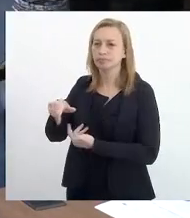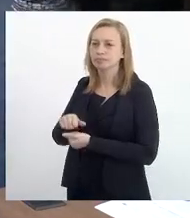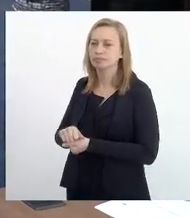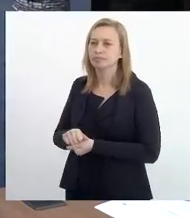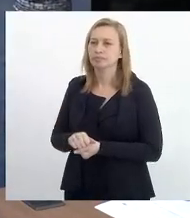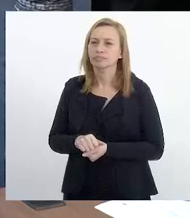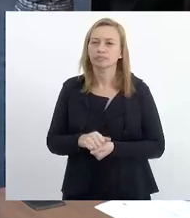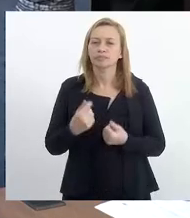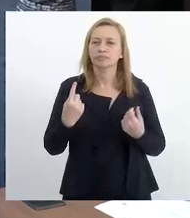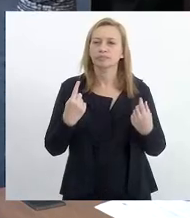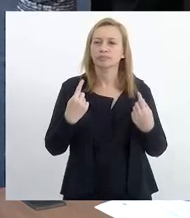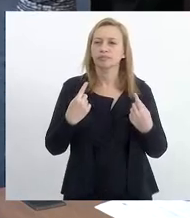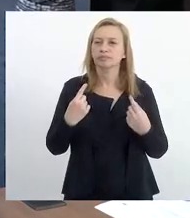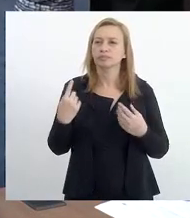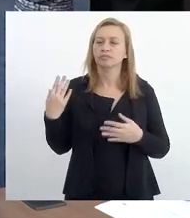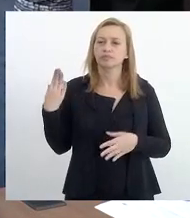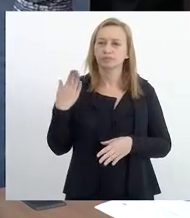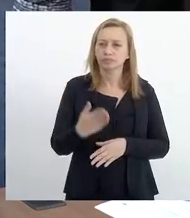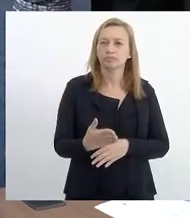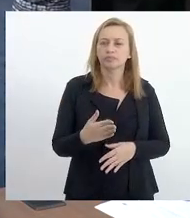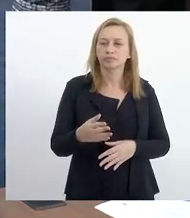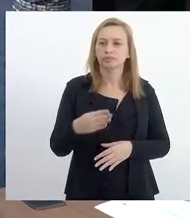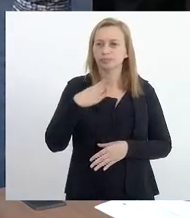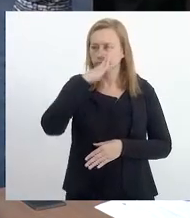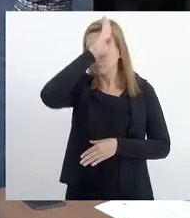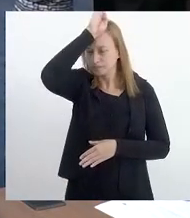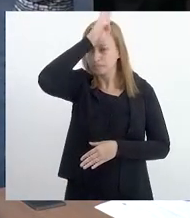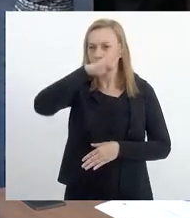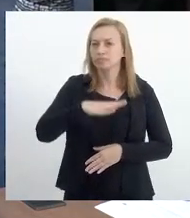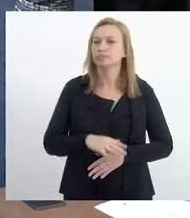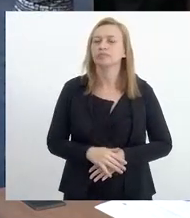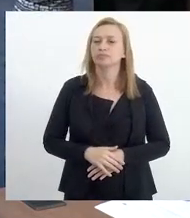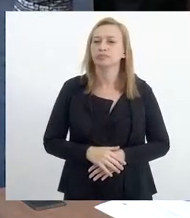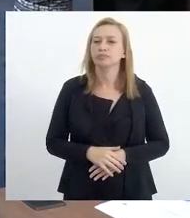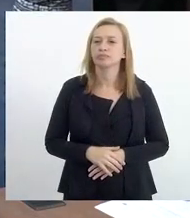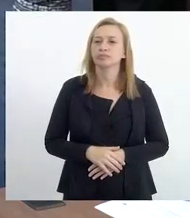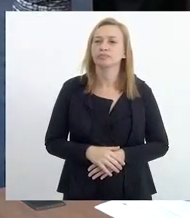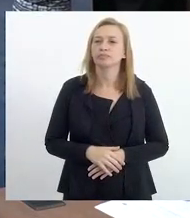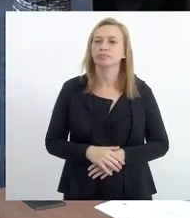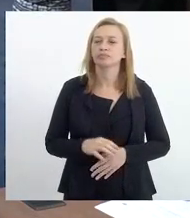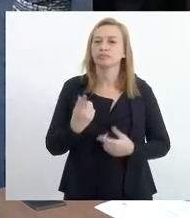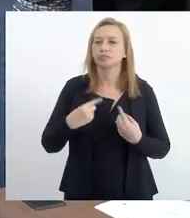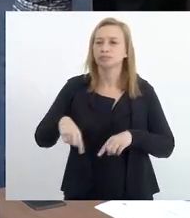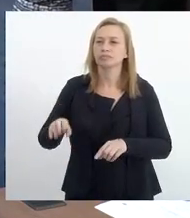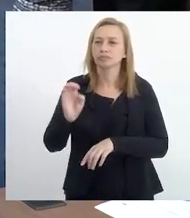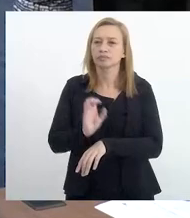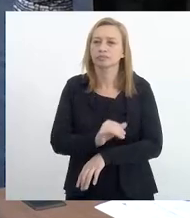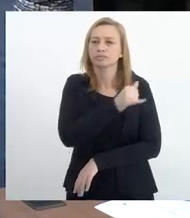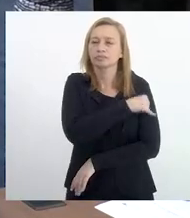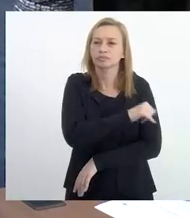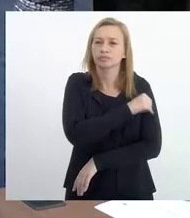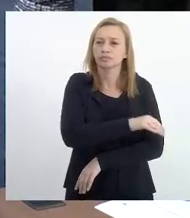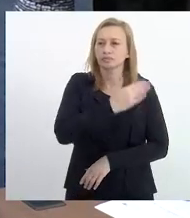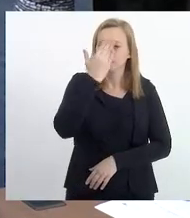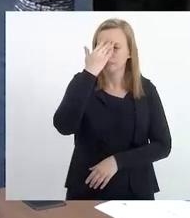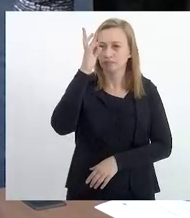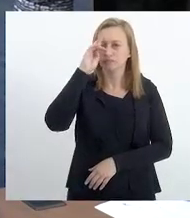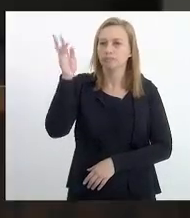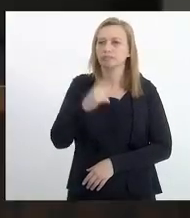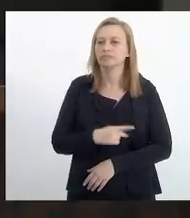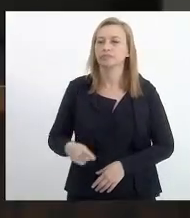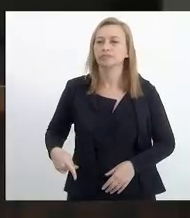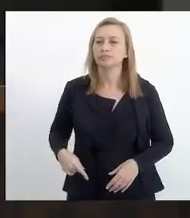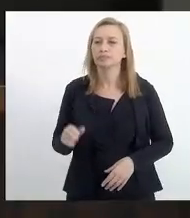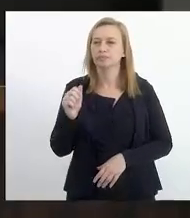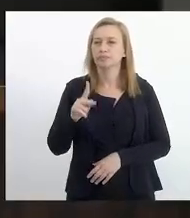ataque direto do governo Bolsonaro, alinhado com o governo Cláudio Castro, contra o Estado do Rio de Janeiro. Obrigada, presidente. Ok.